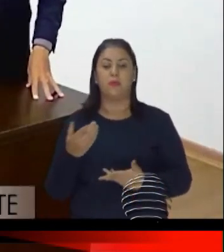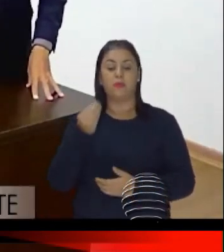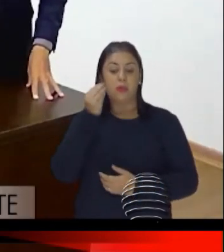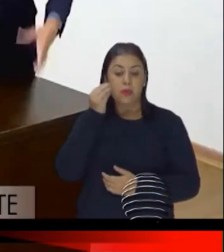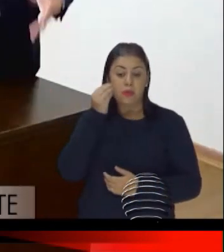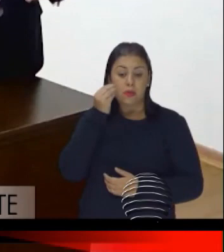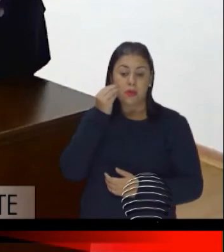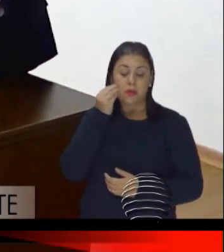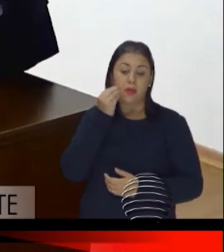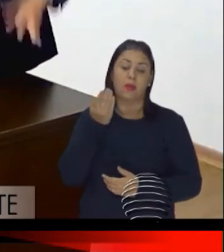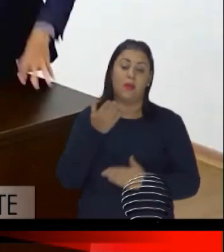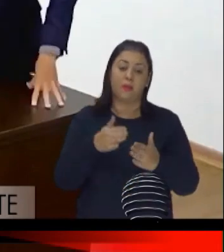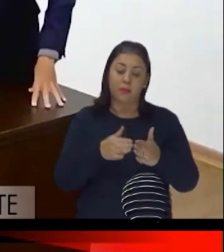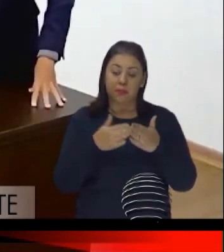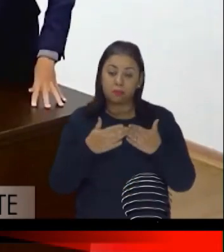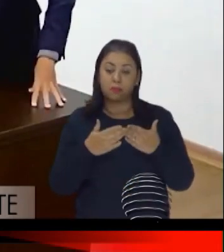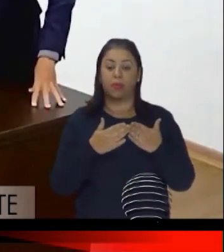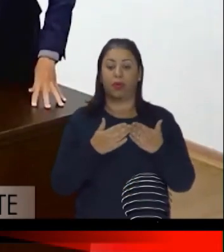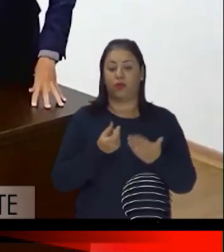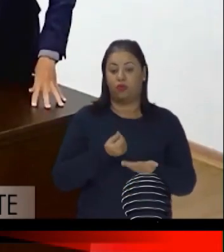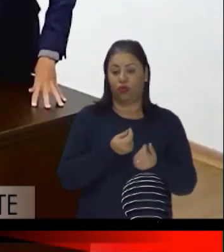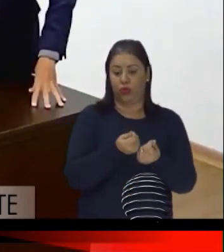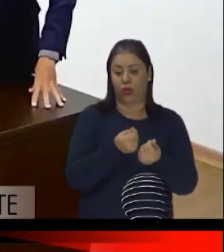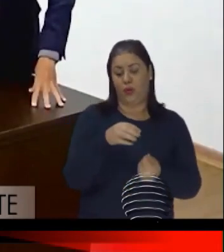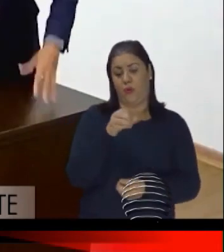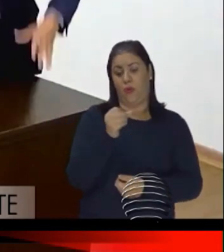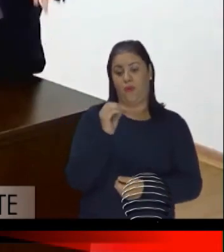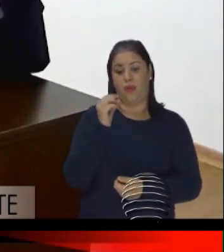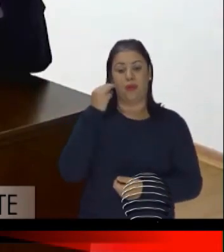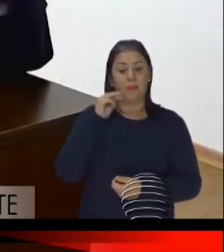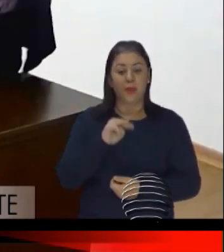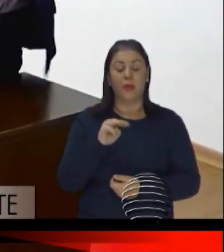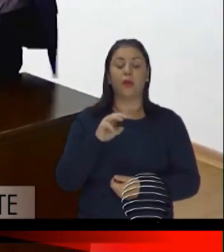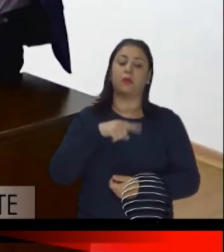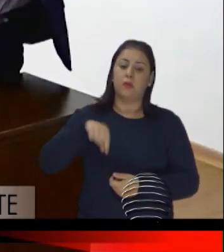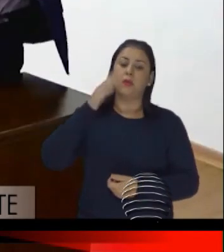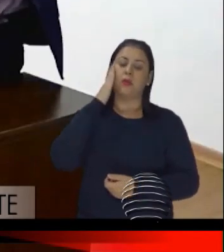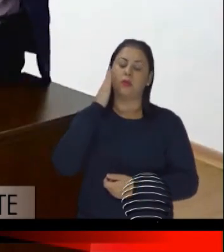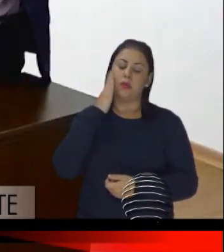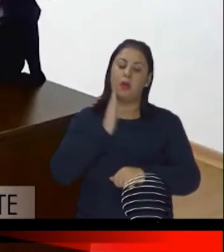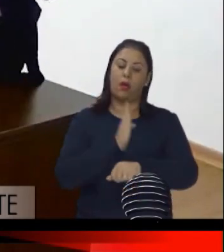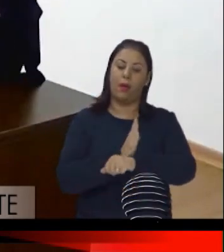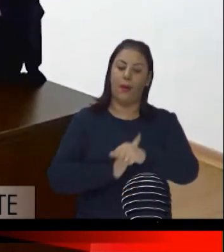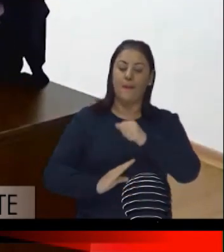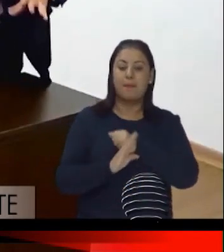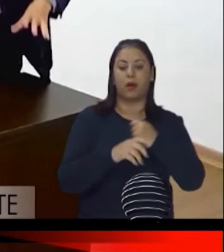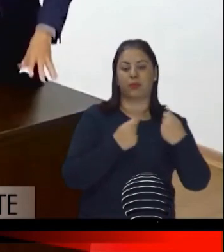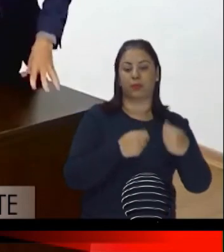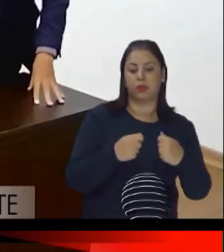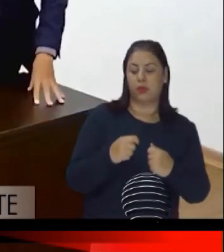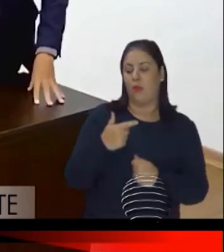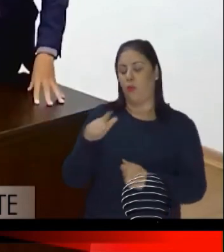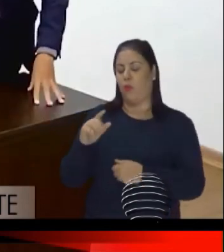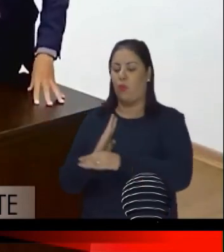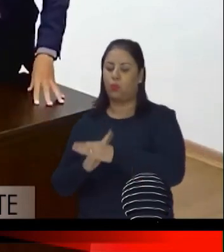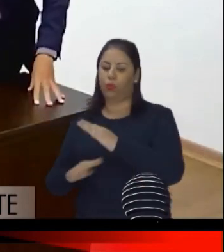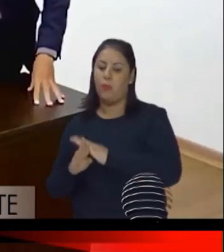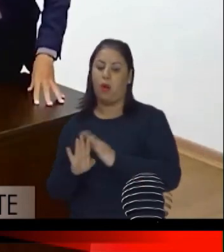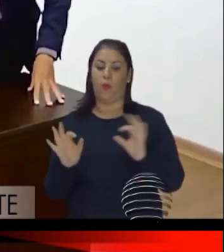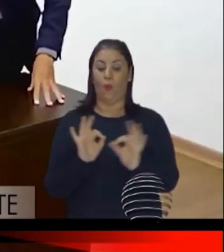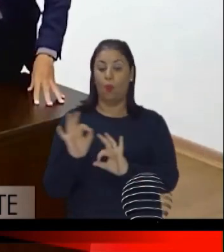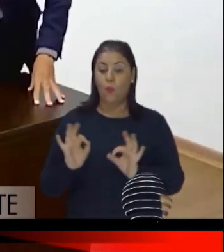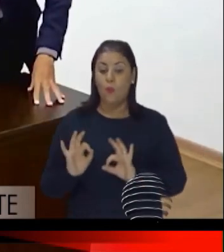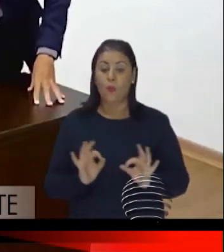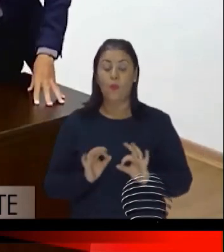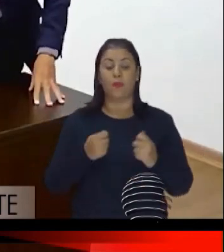um empréstimo ali. Eu sei que é vantajoso para quem, para o bairro que está precisando, não é para quem o bairro que nesse